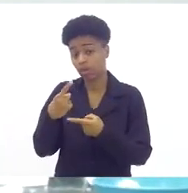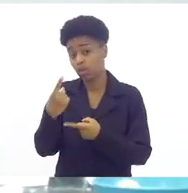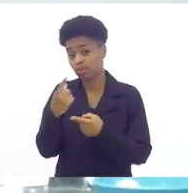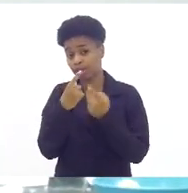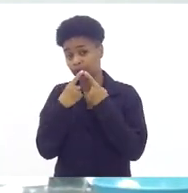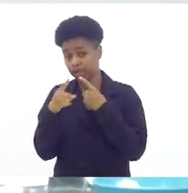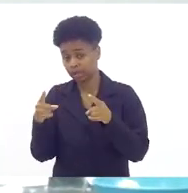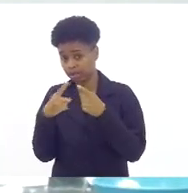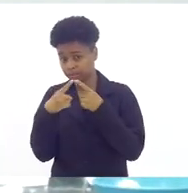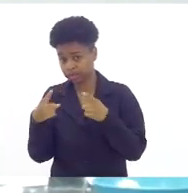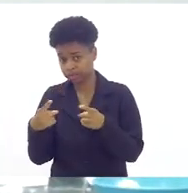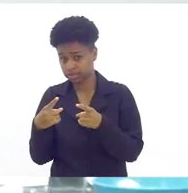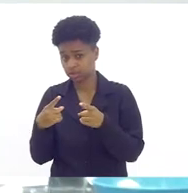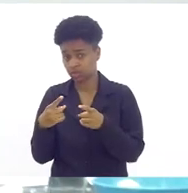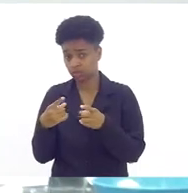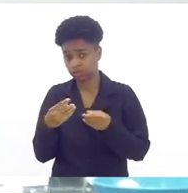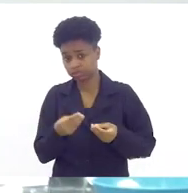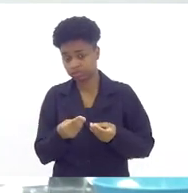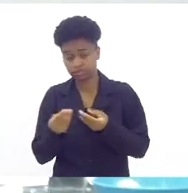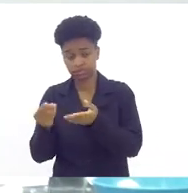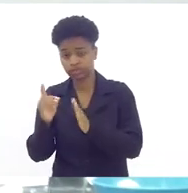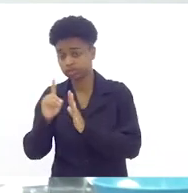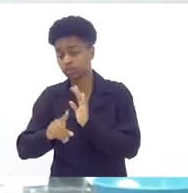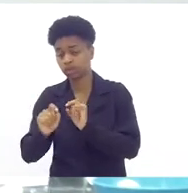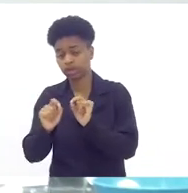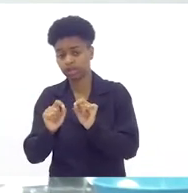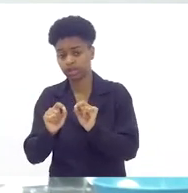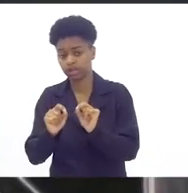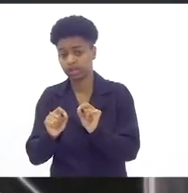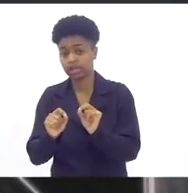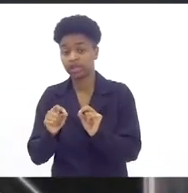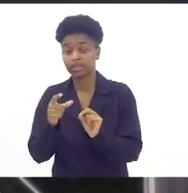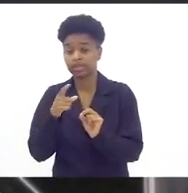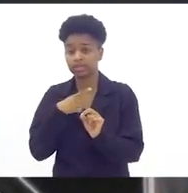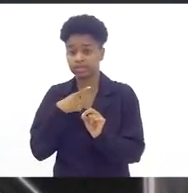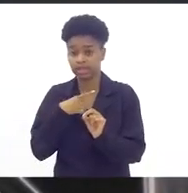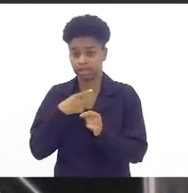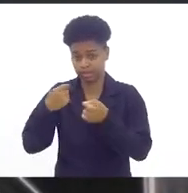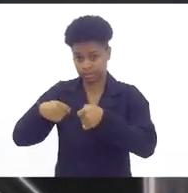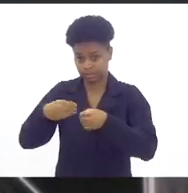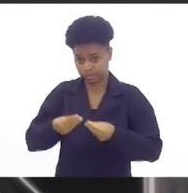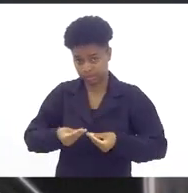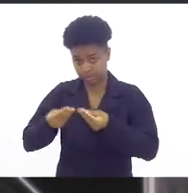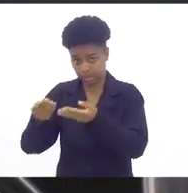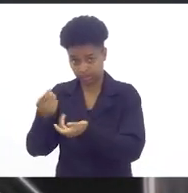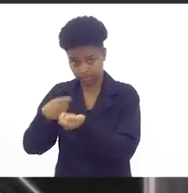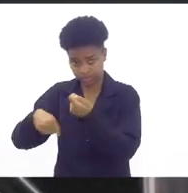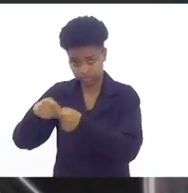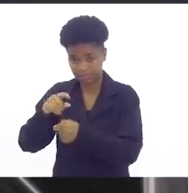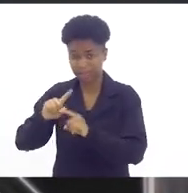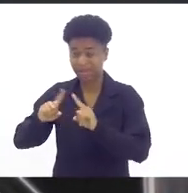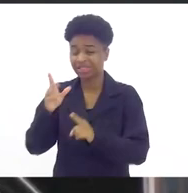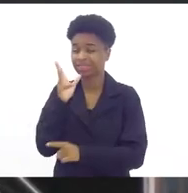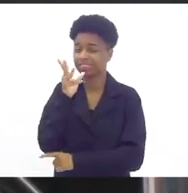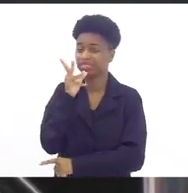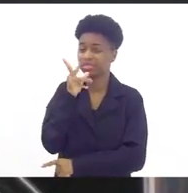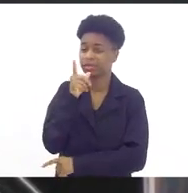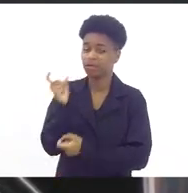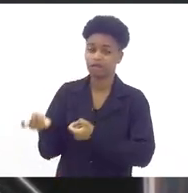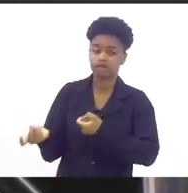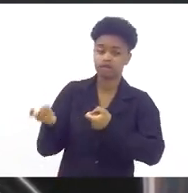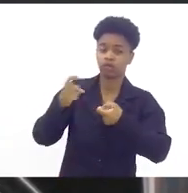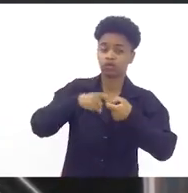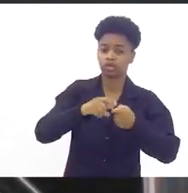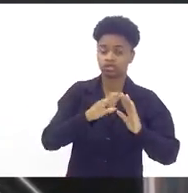reclamações que os diretores tinham é que as demandas iam para o administrativo e demoravam muito para voltar